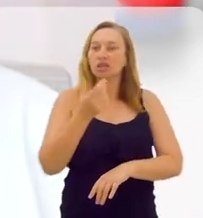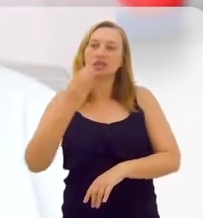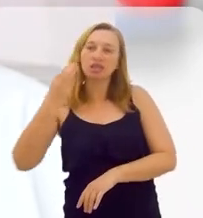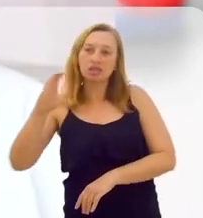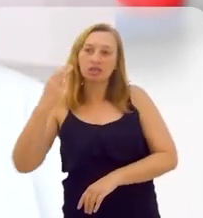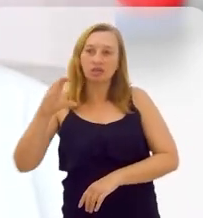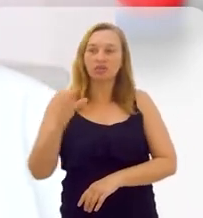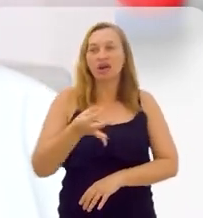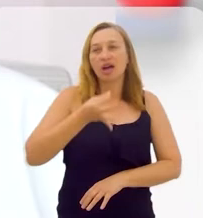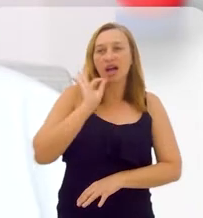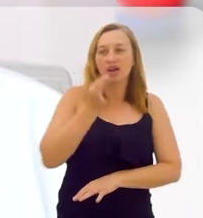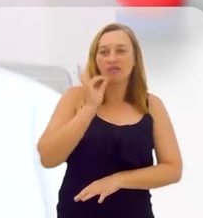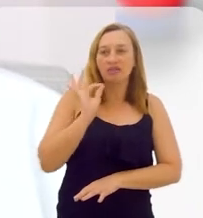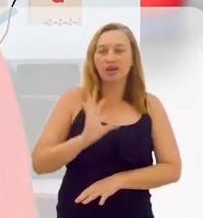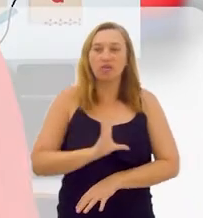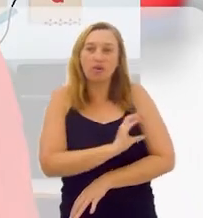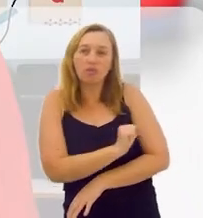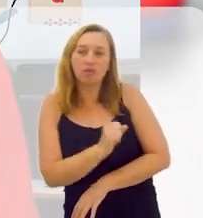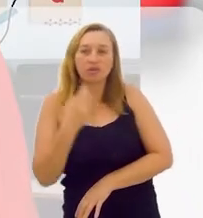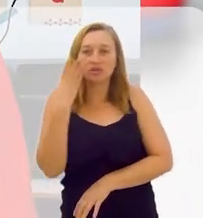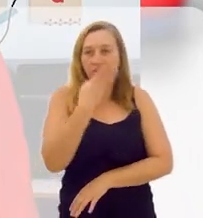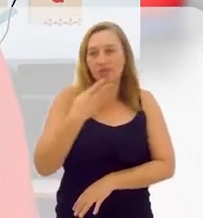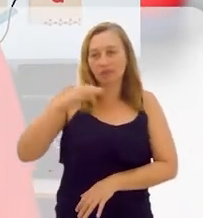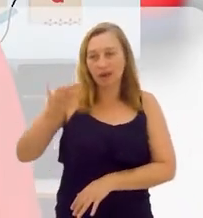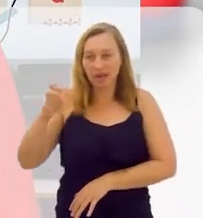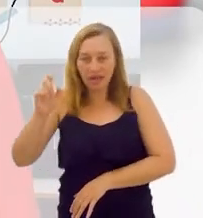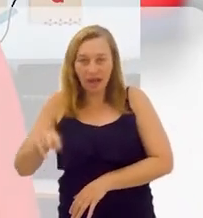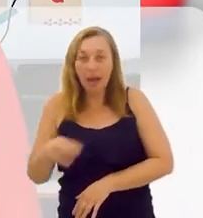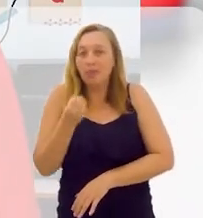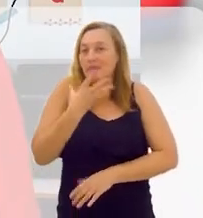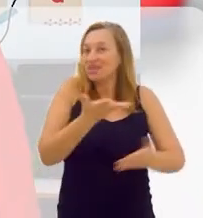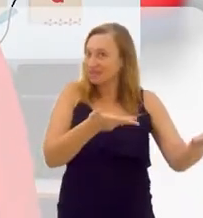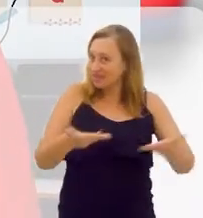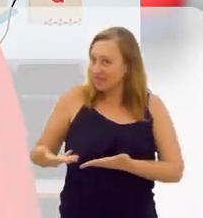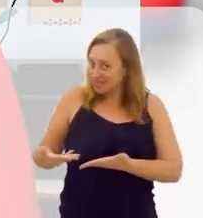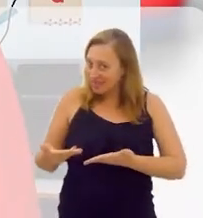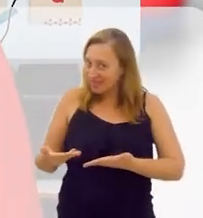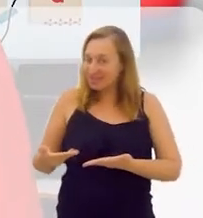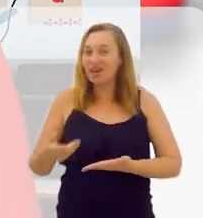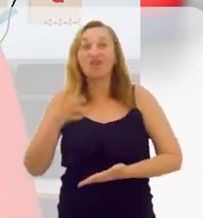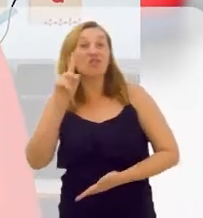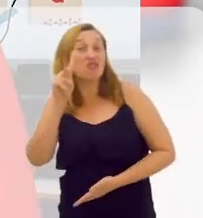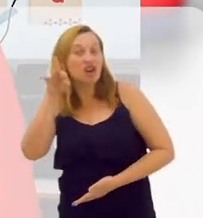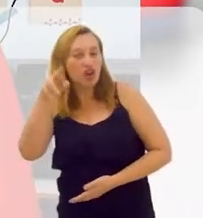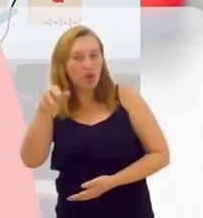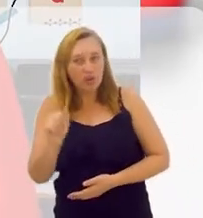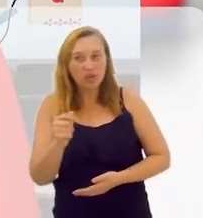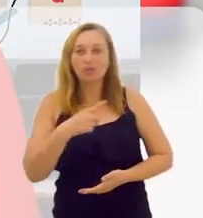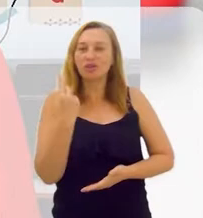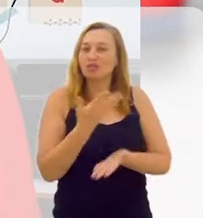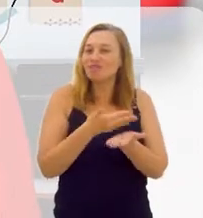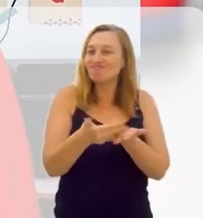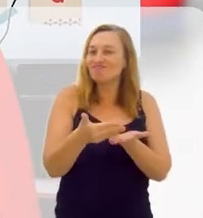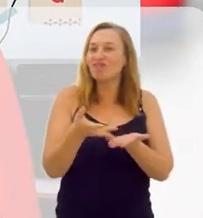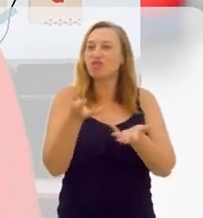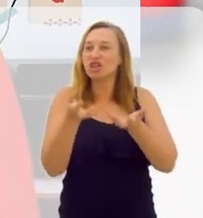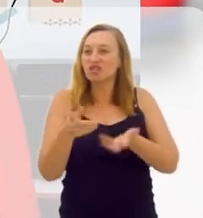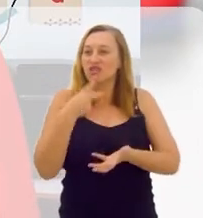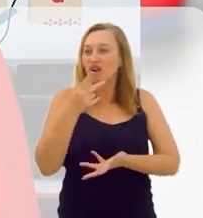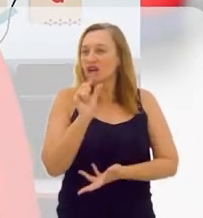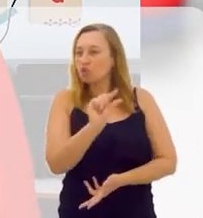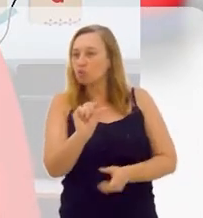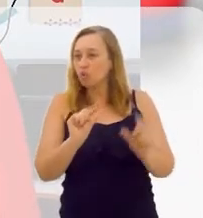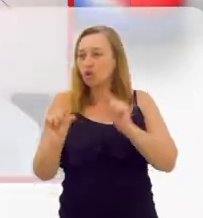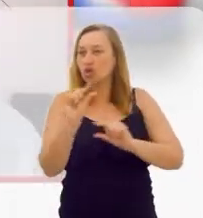Cunha, proprietária do Café com Amor Doceria, em Maricá. Sejam muito bem-vindas. Verônica, para a gente começar, eu queria que